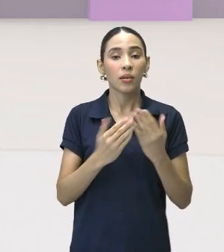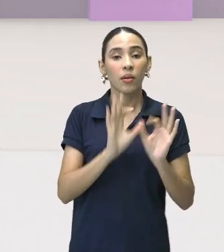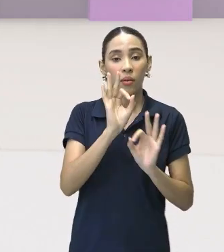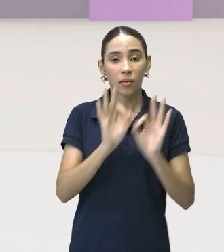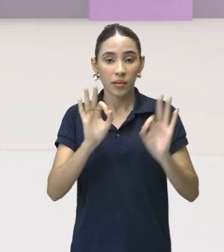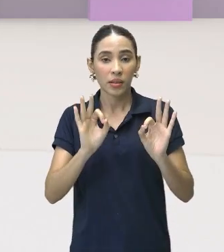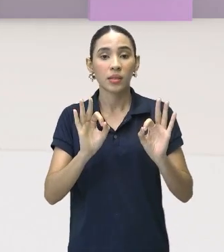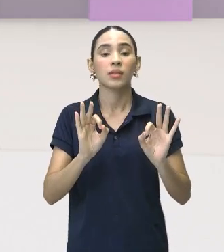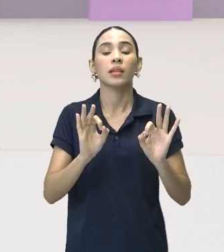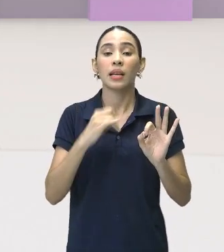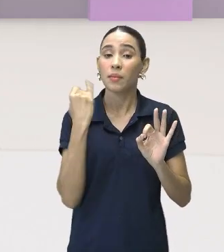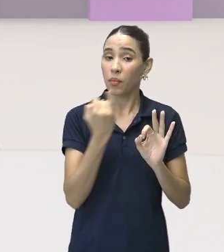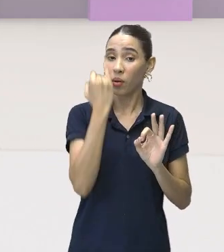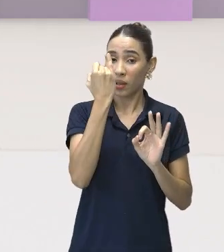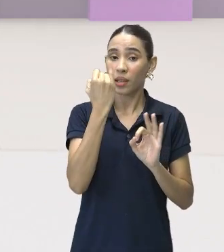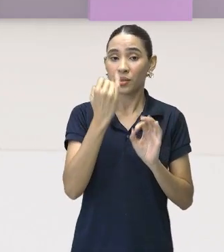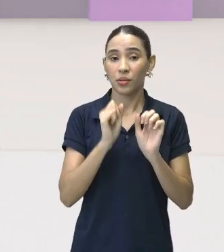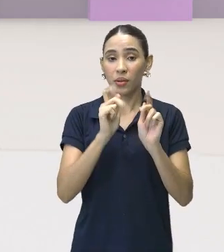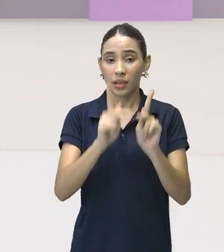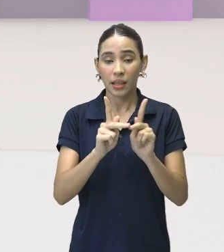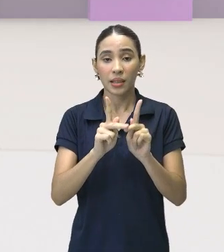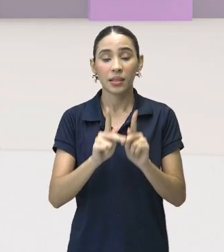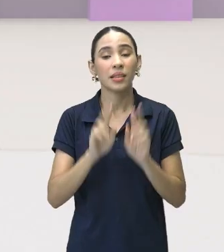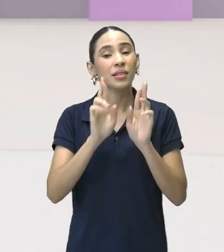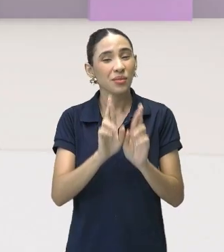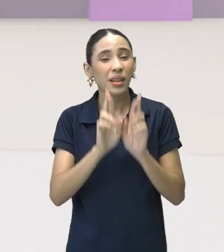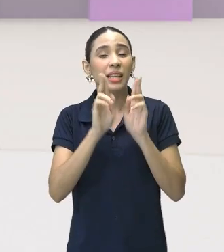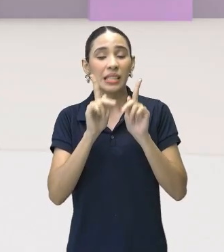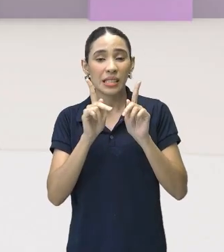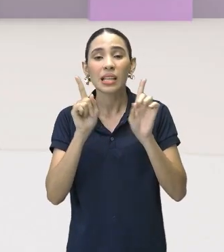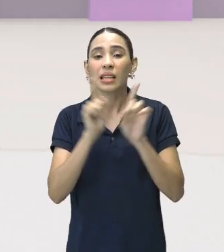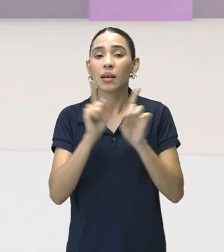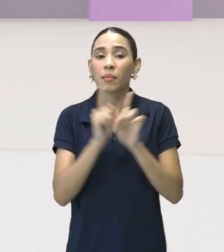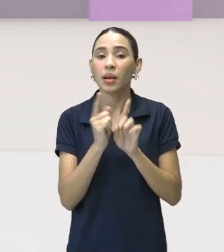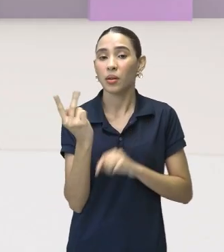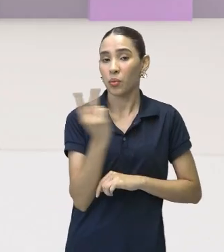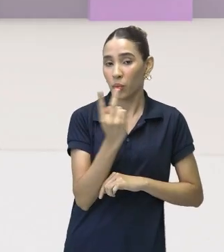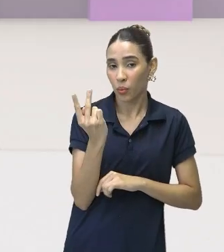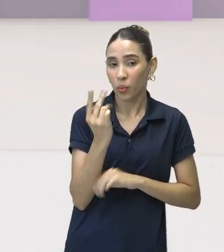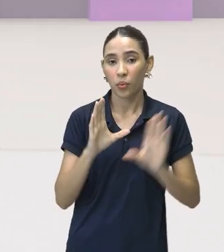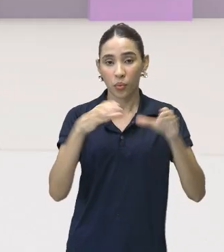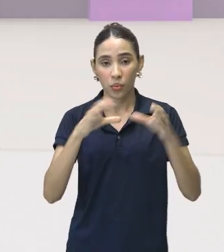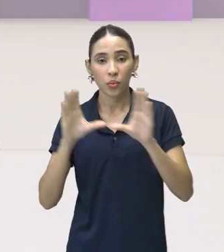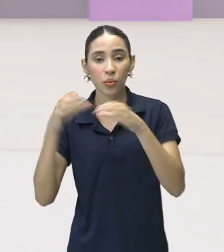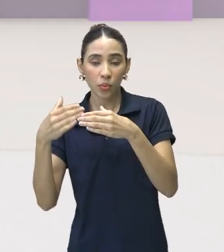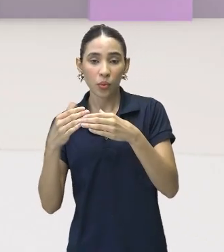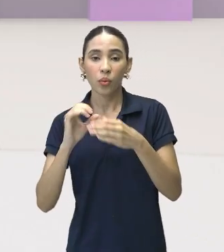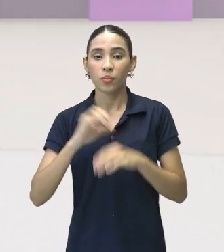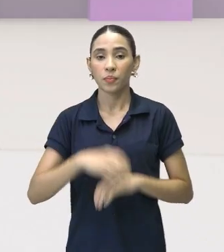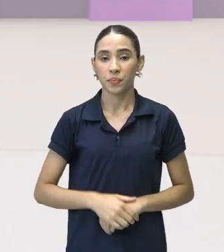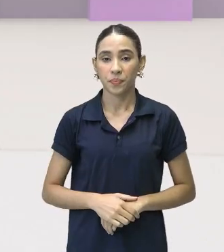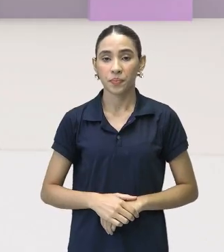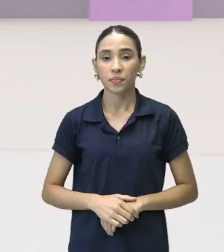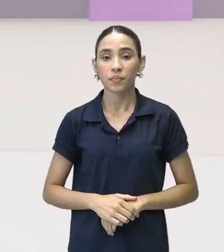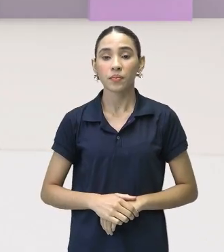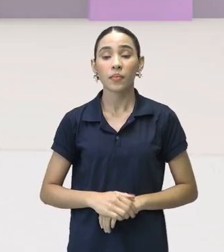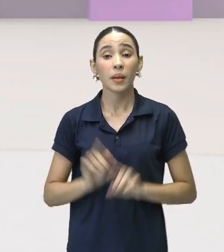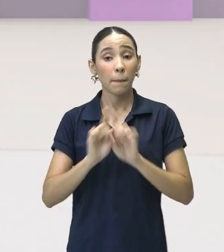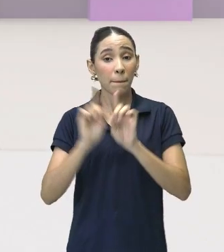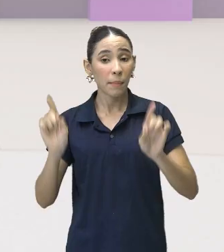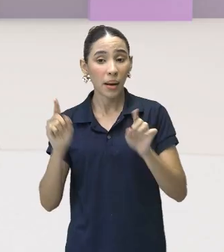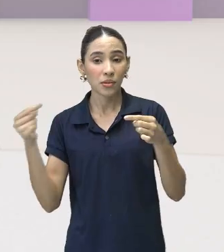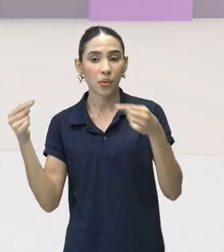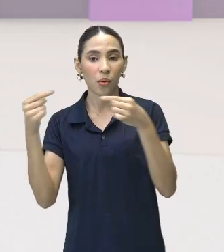e a ordem importa, tá? Isso diferencia um grupo do outro, ou um conjunto do outro. Já